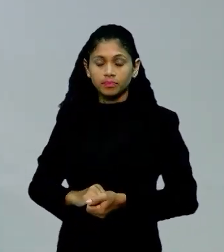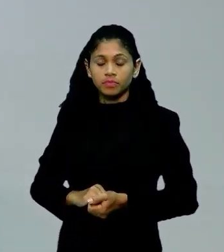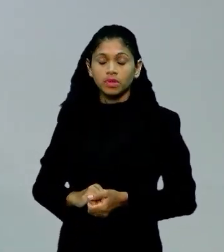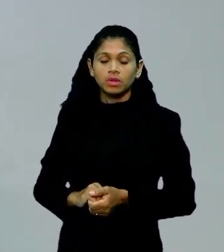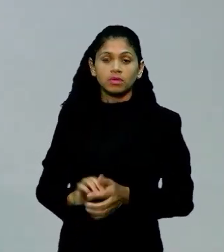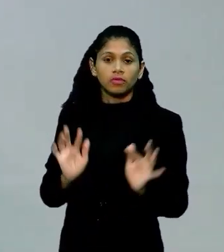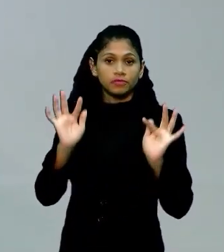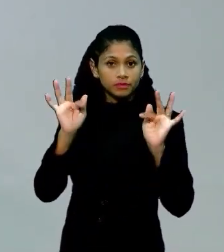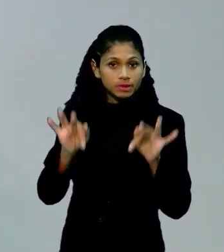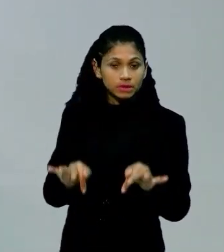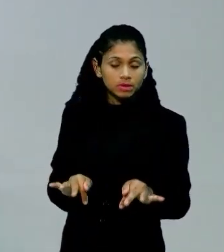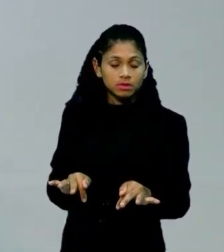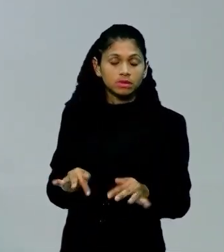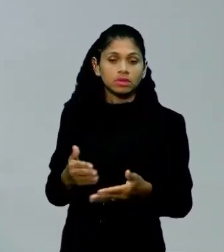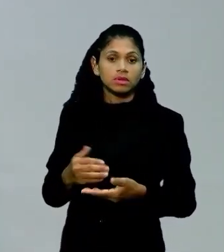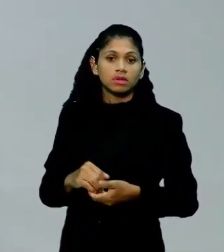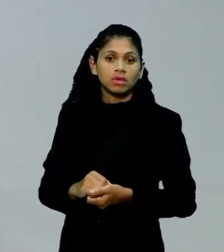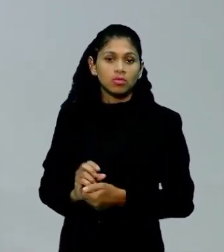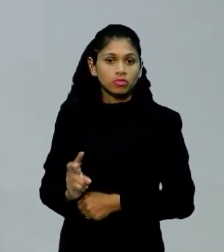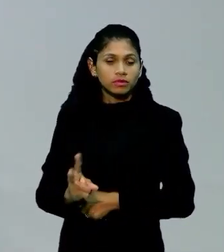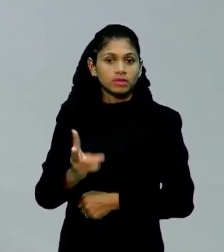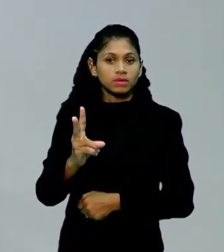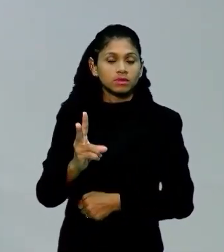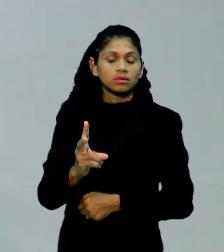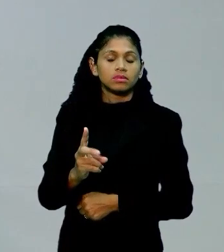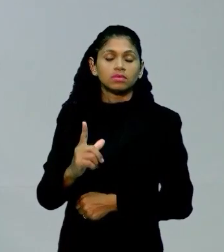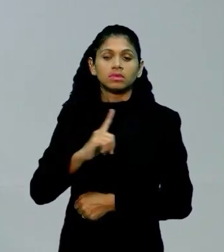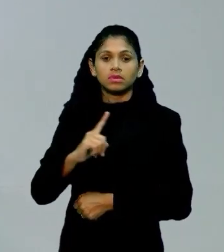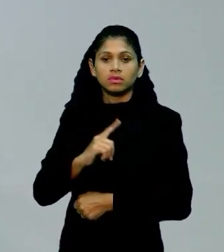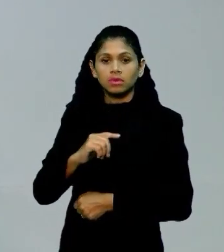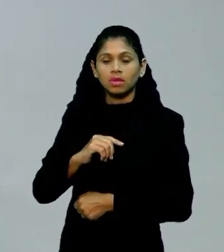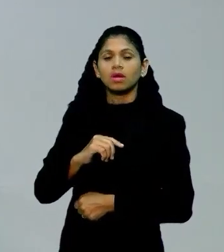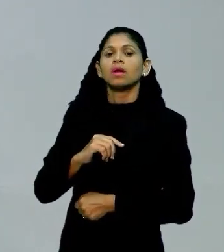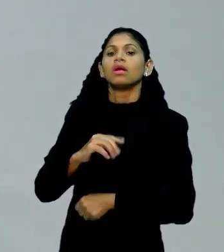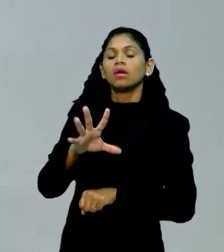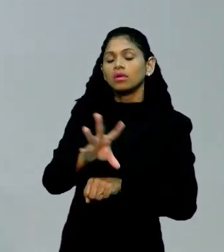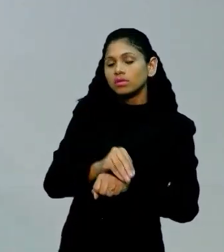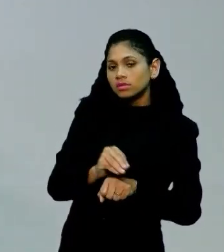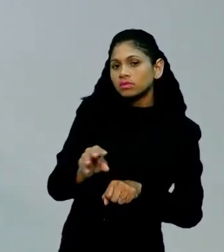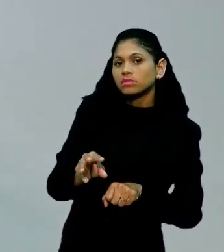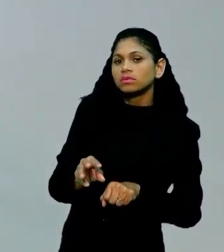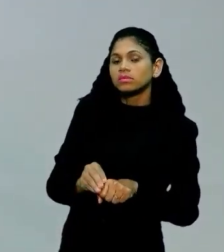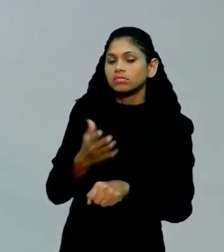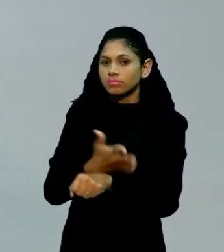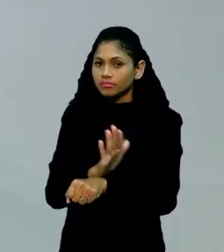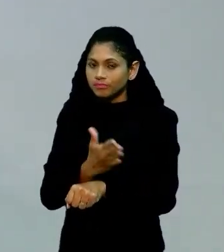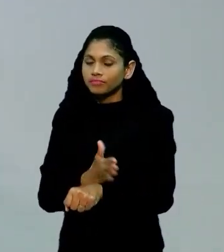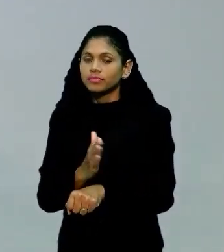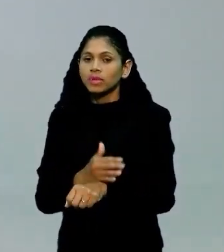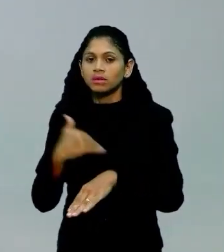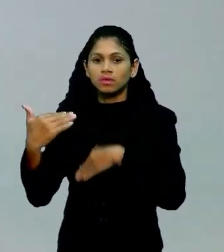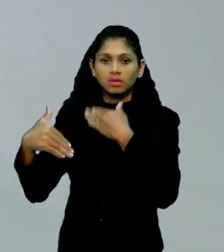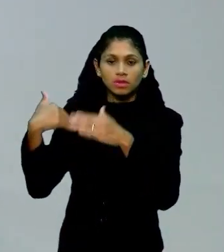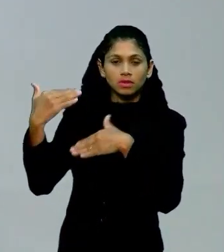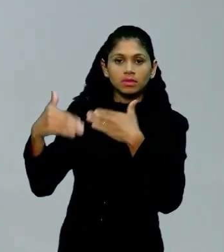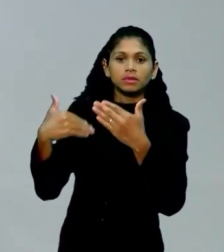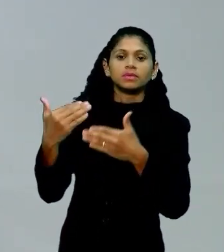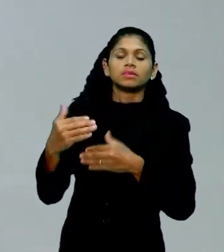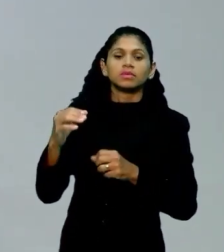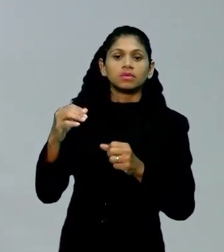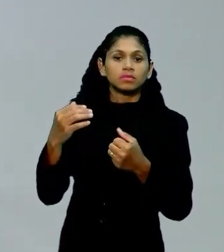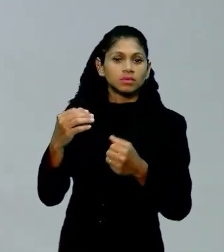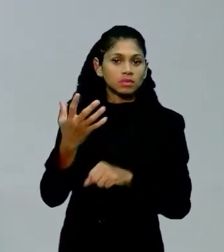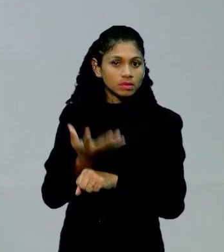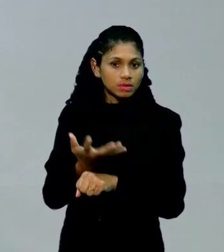aqui vamos seguir porque tem muito mais conhecimento e muito mais prática pra gente ir aí desenvolvendo com essa disciplina